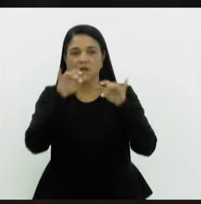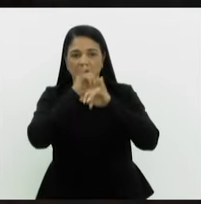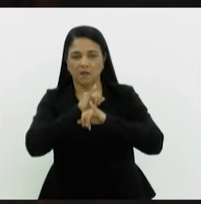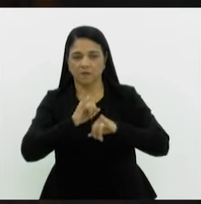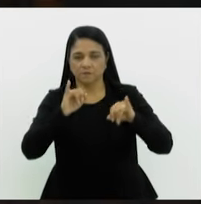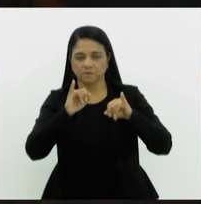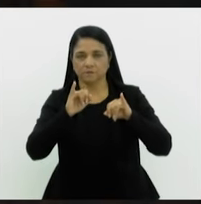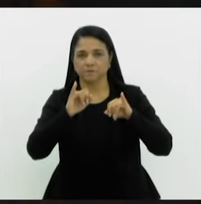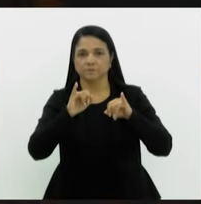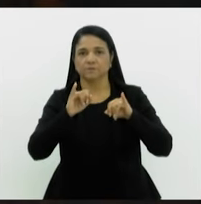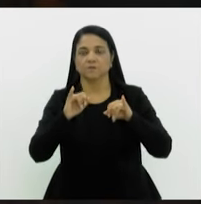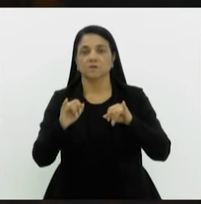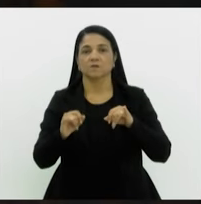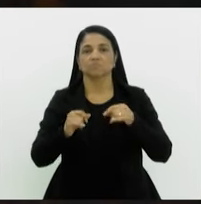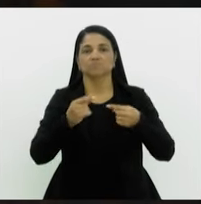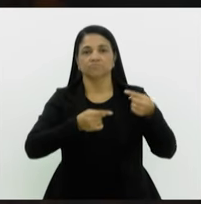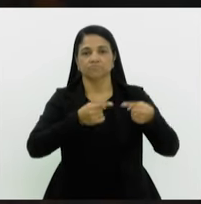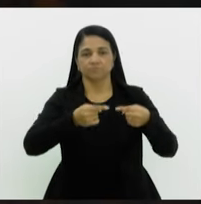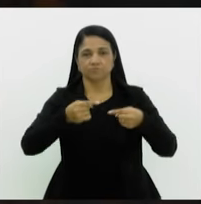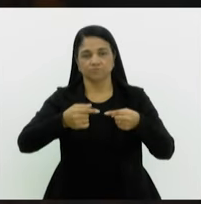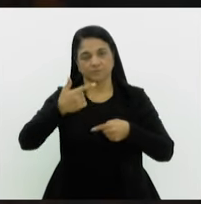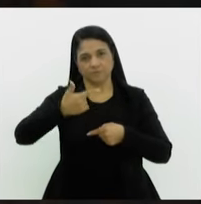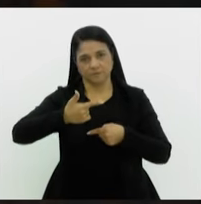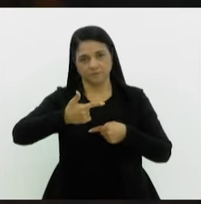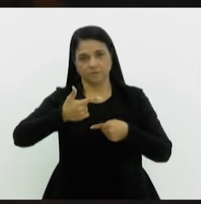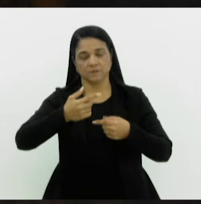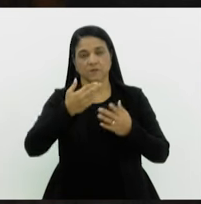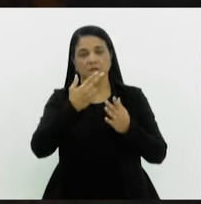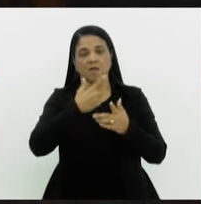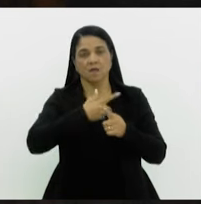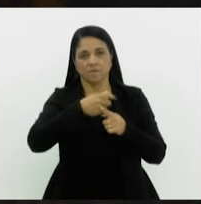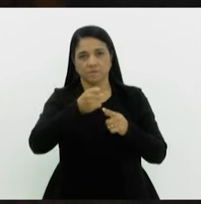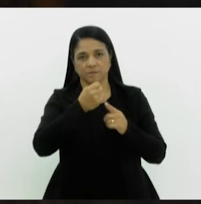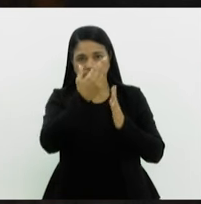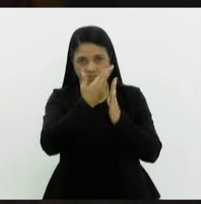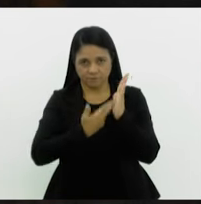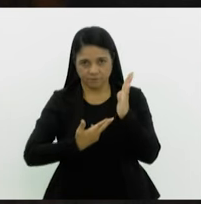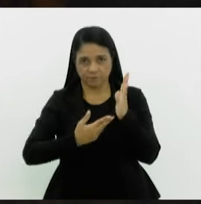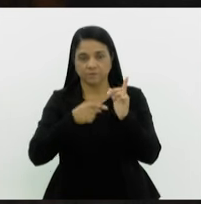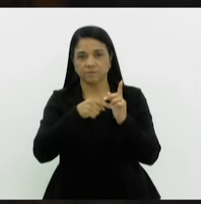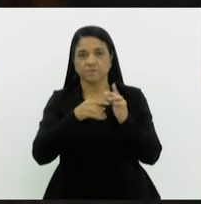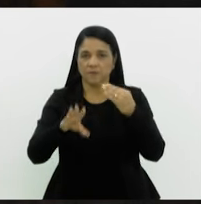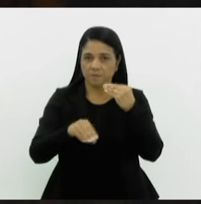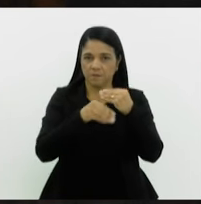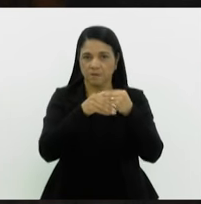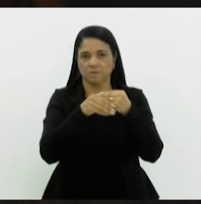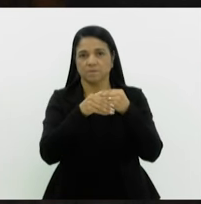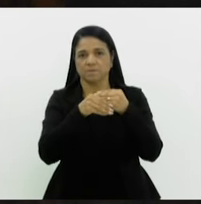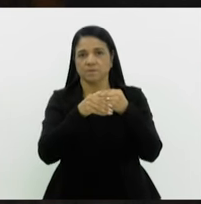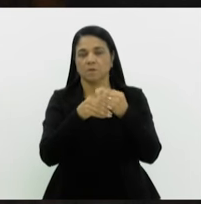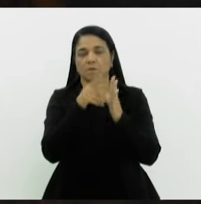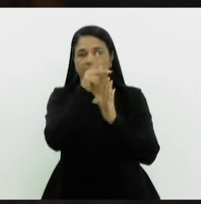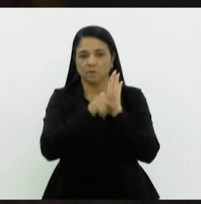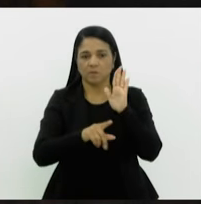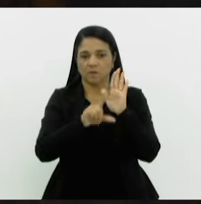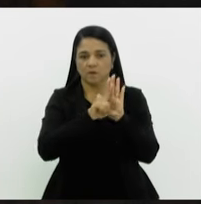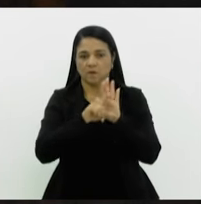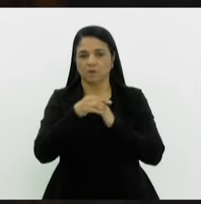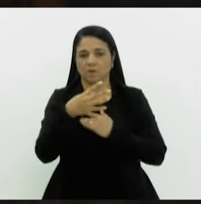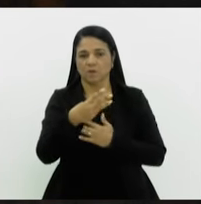Anuncio, em tramitação ordinária, em segunda discussão, redação do vencido, assim emendada. Projeto de lei